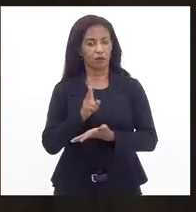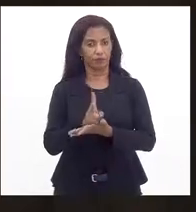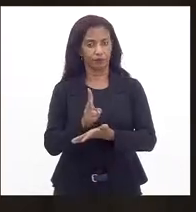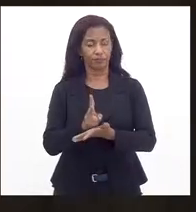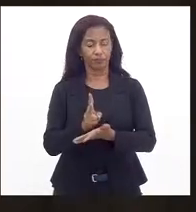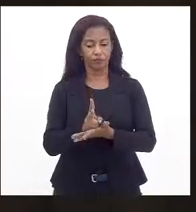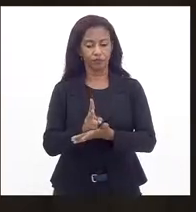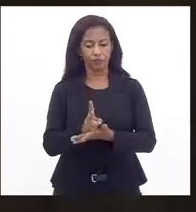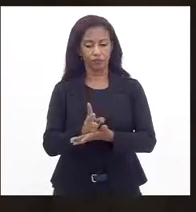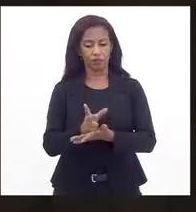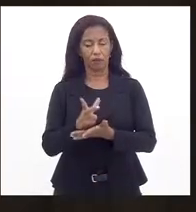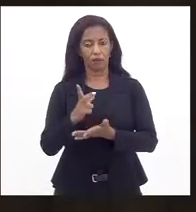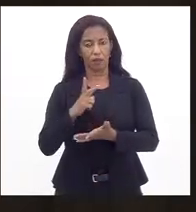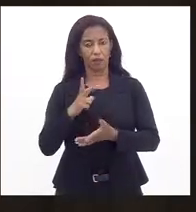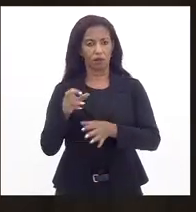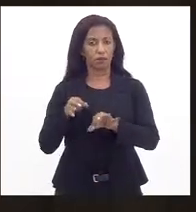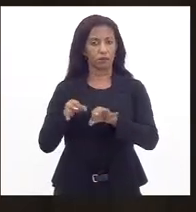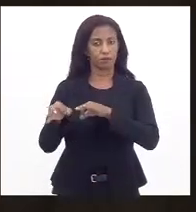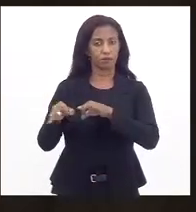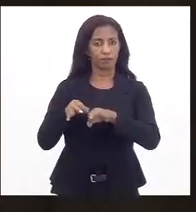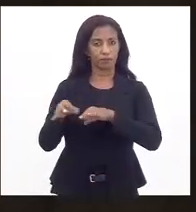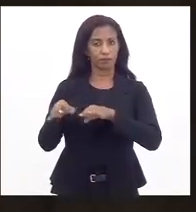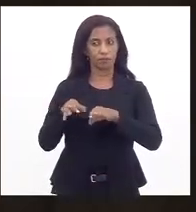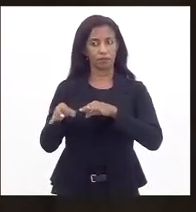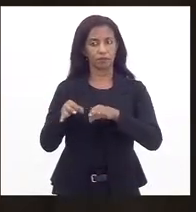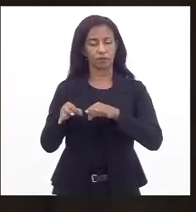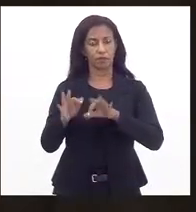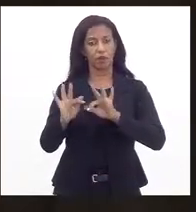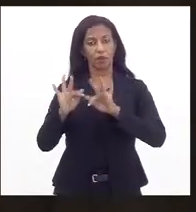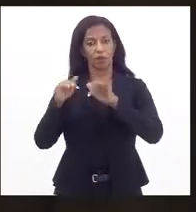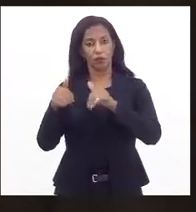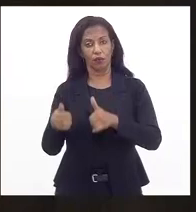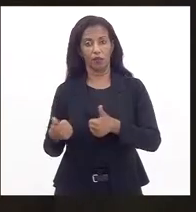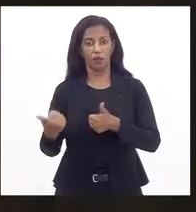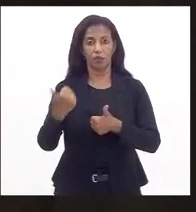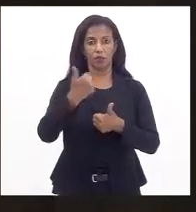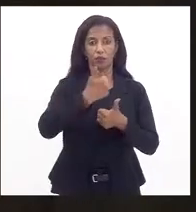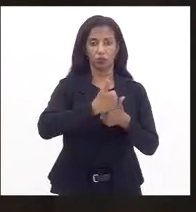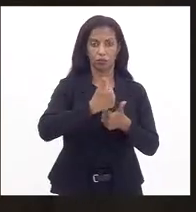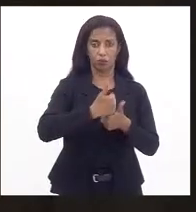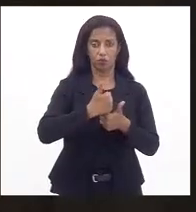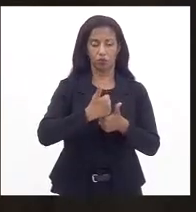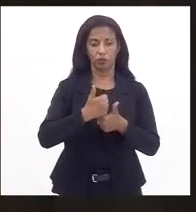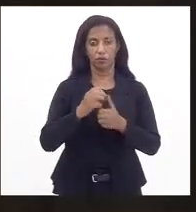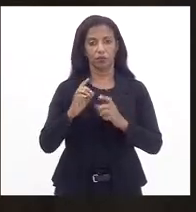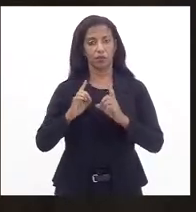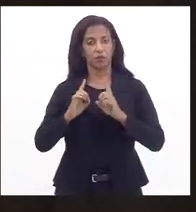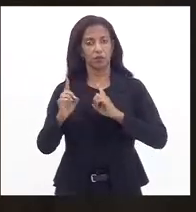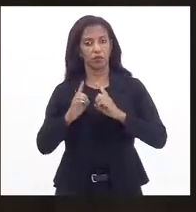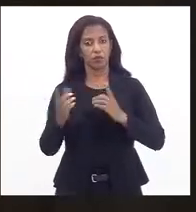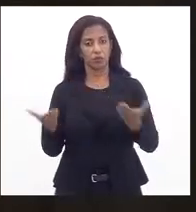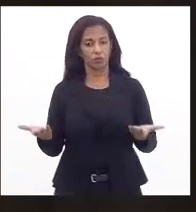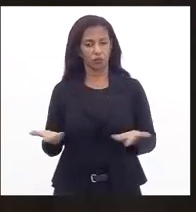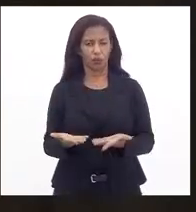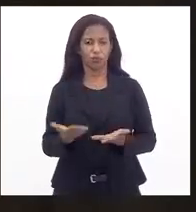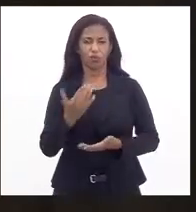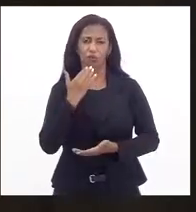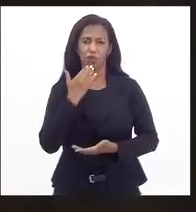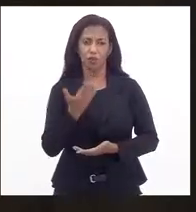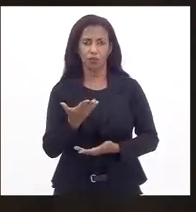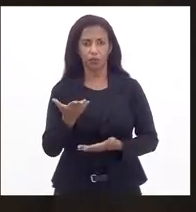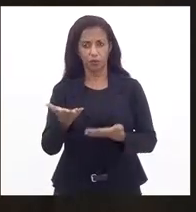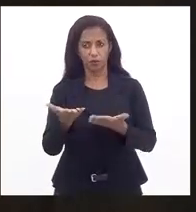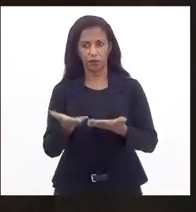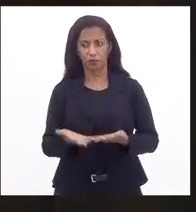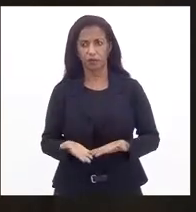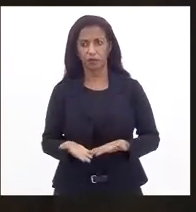está sendo confeccionado o final do substitutivo que serão debatidos aqui seu presidente eu queria solicitar a vossa